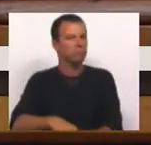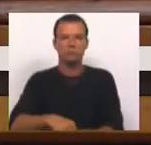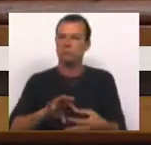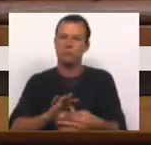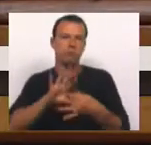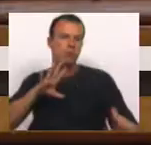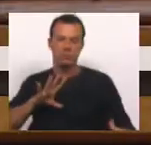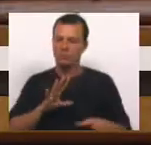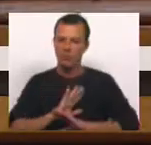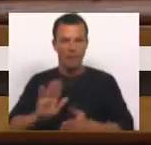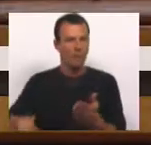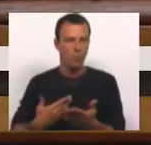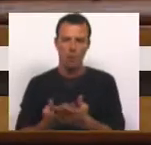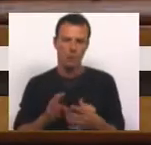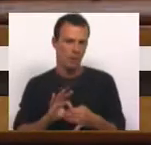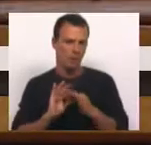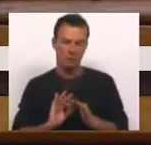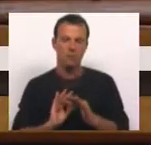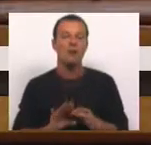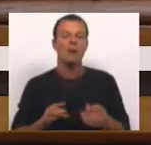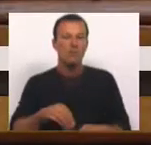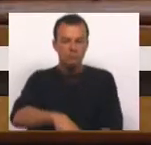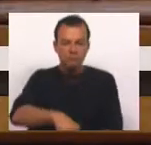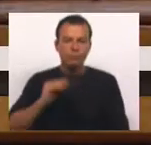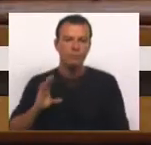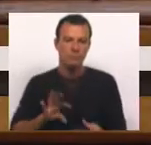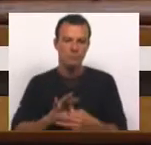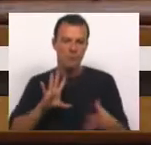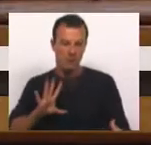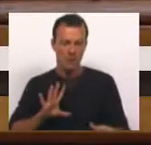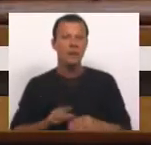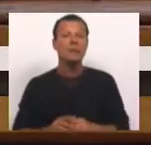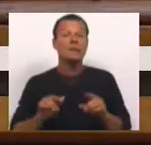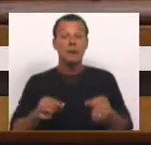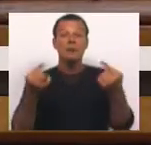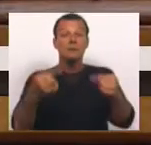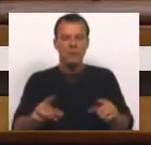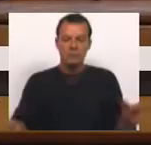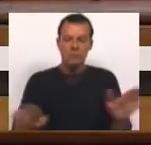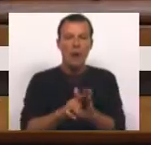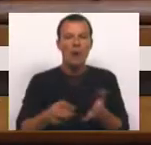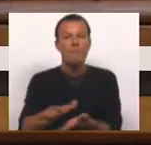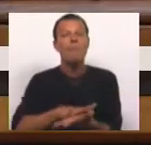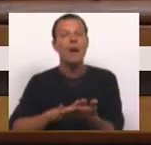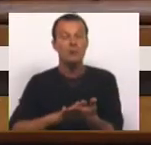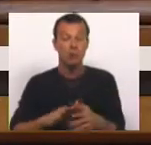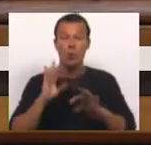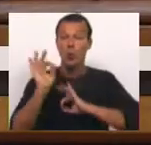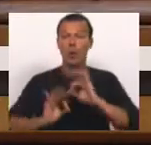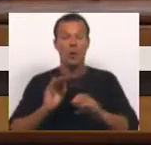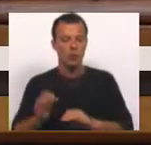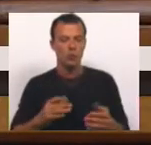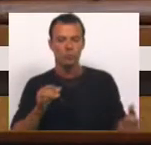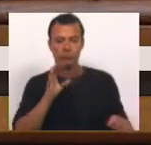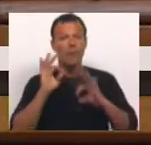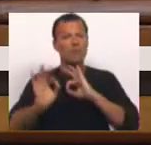dos Verdes. Uma coisa em nada implica com a outra. Existe uma lei de bases dos cuidados paliativos.